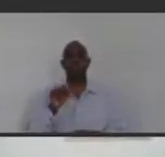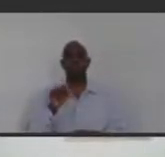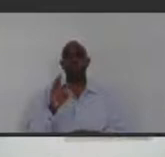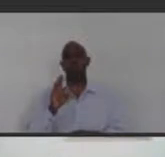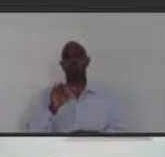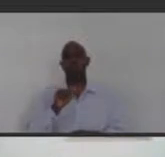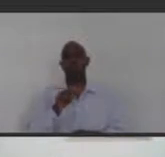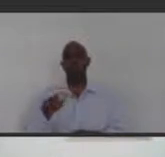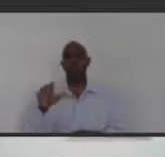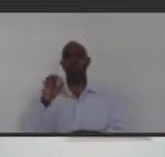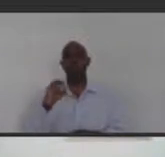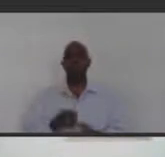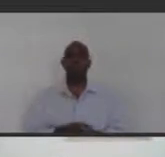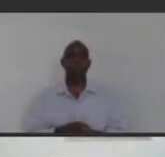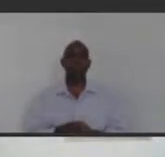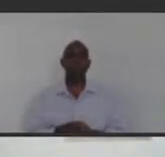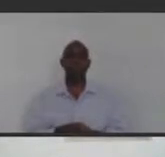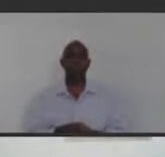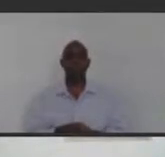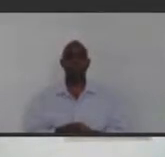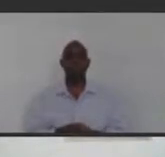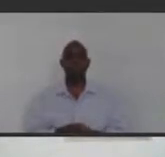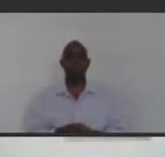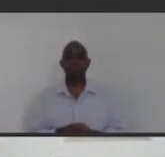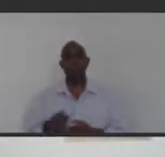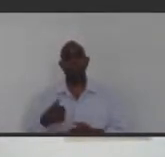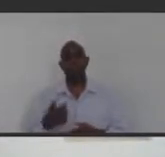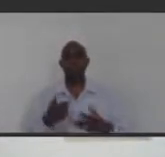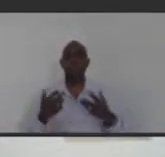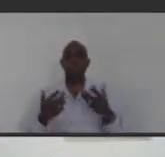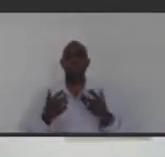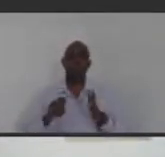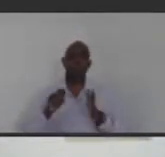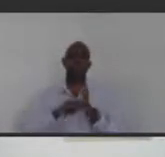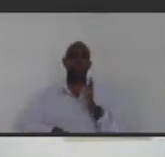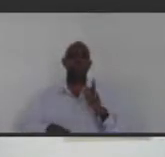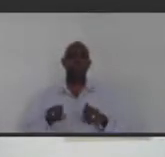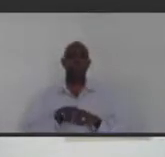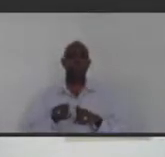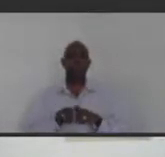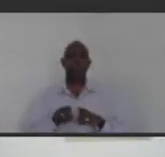Obrigado. Eu também gostaria de ter autorização para subscrevê-lo.